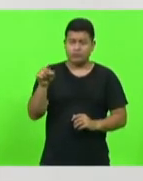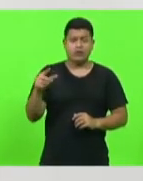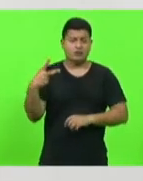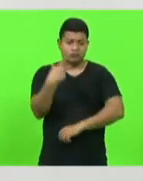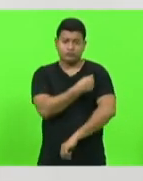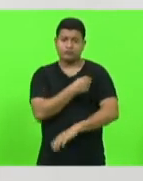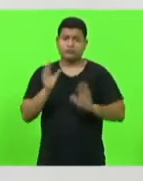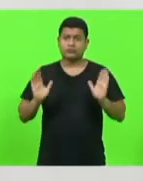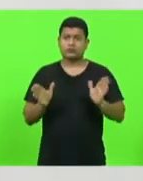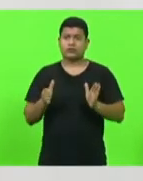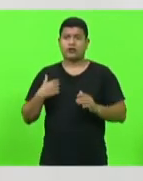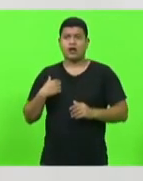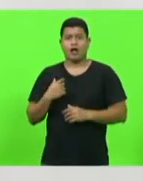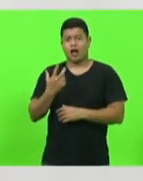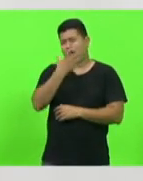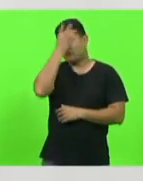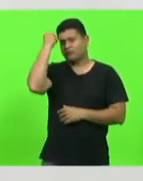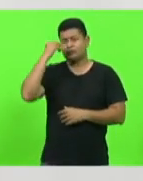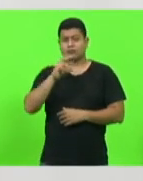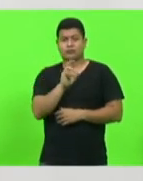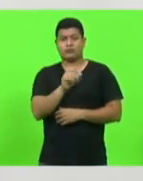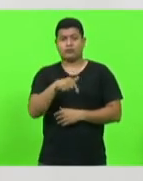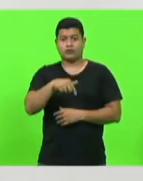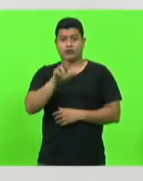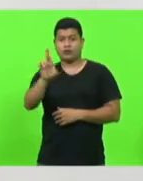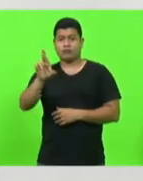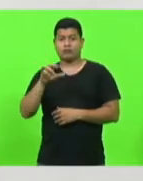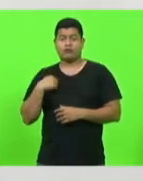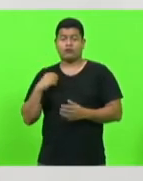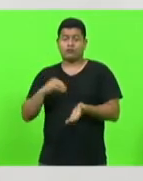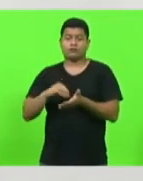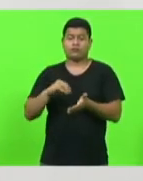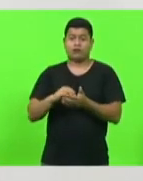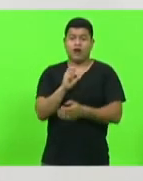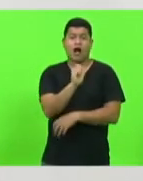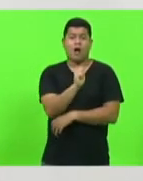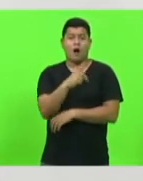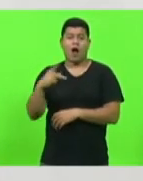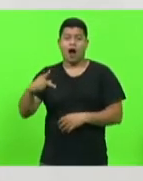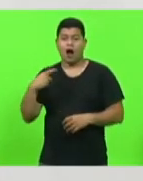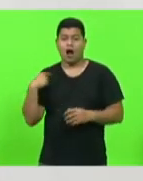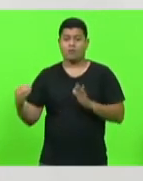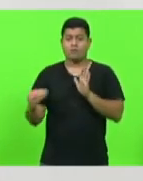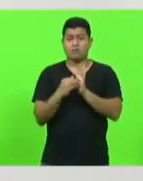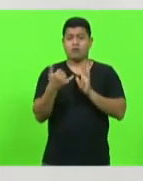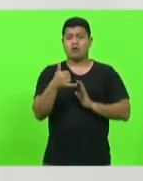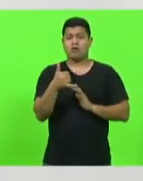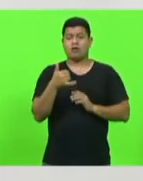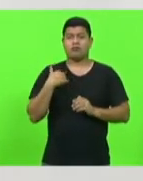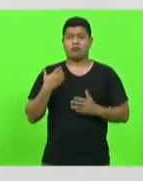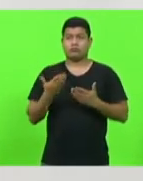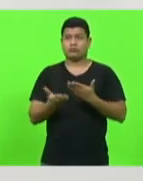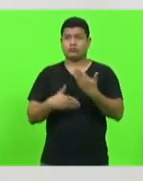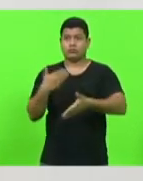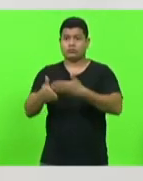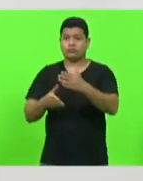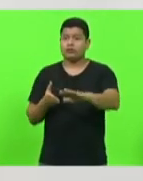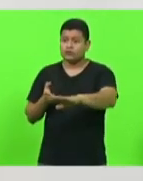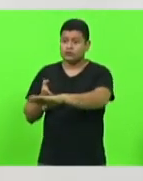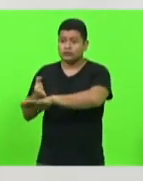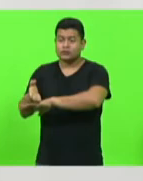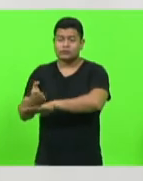fui, esqueci o QR Code, eu não tenho o ConectSUS no meu celular, não comportou o aplicativo. Você simplesmente não acessa